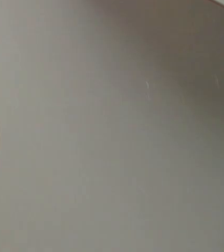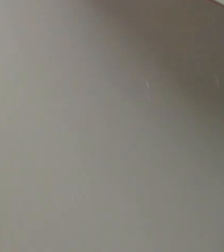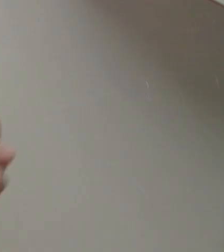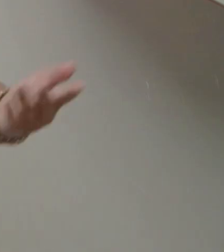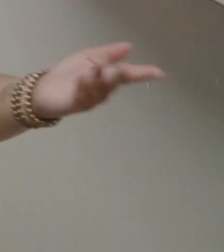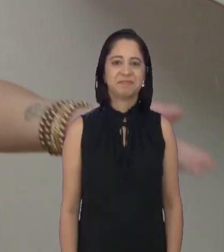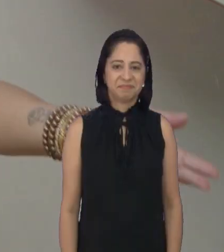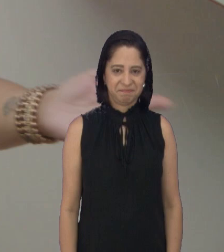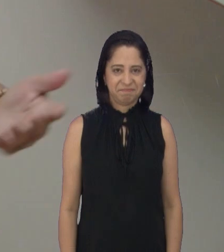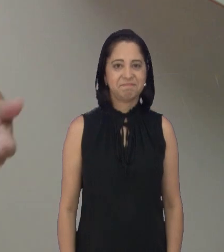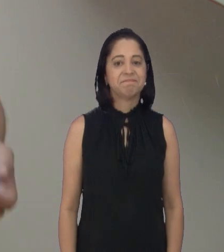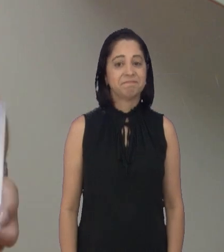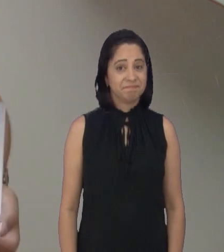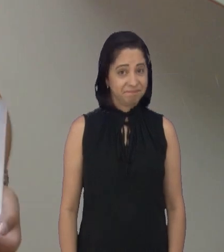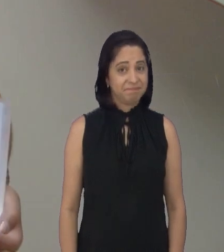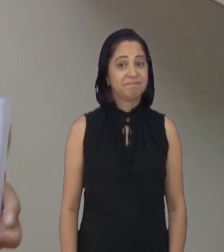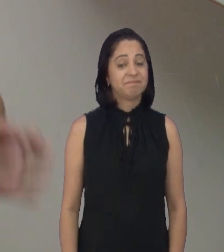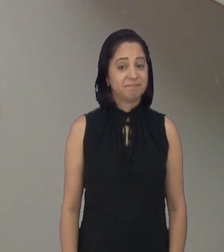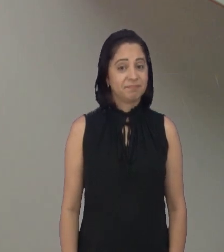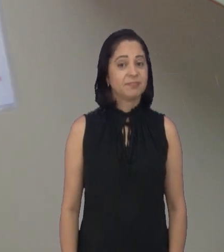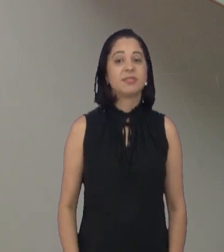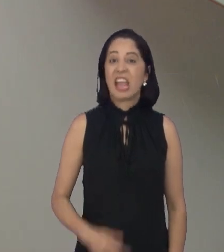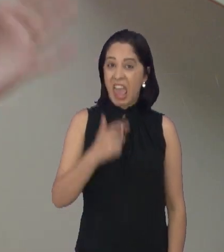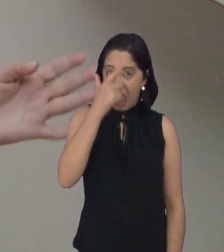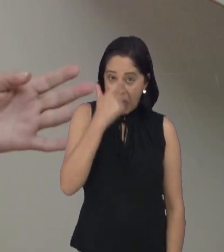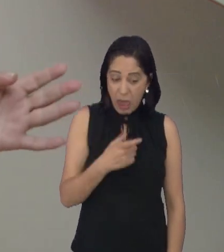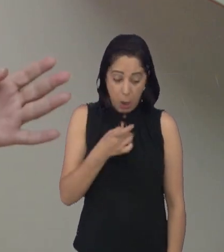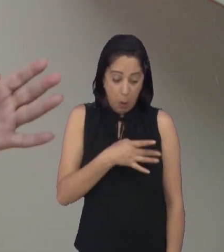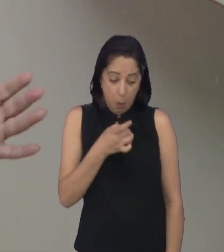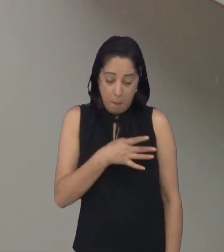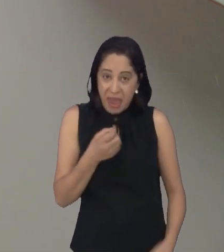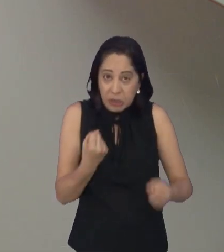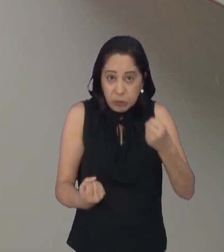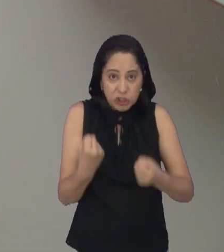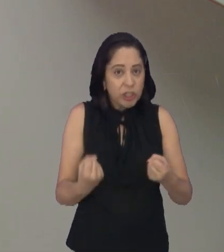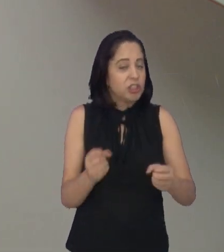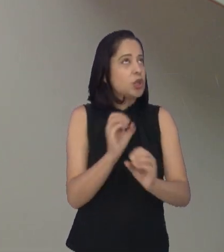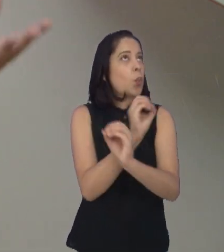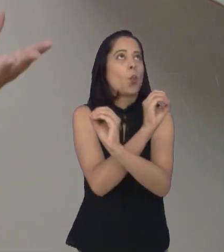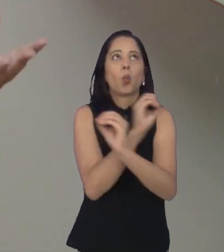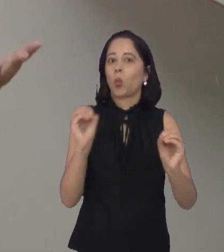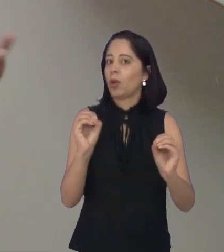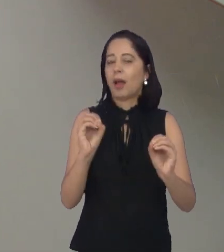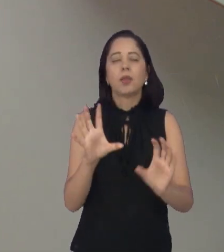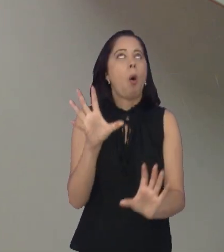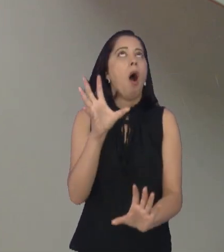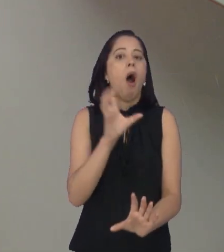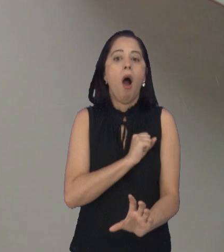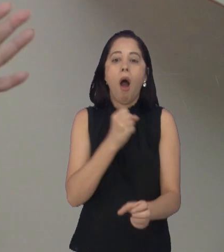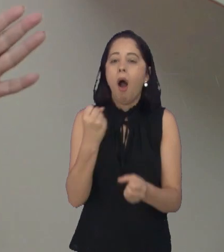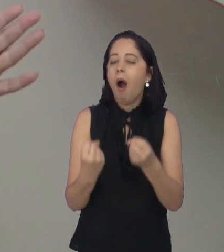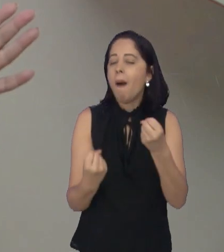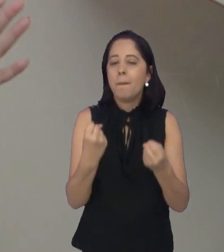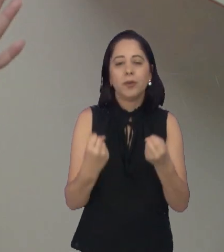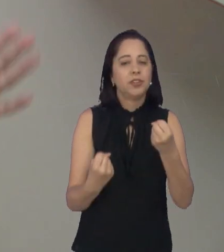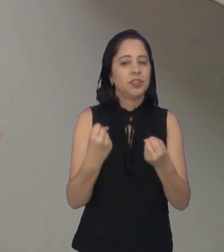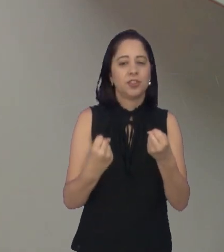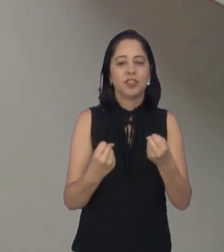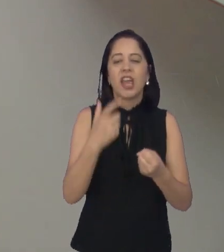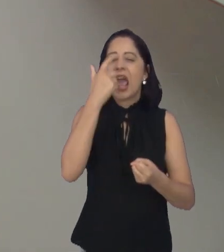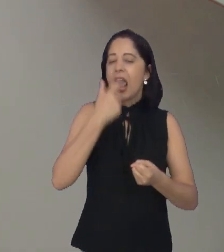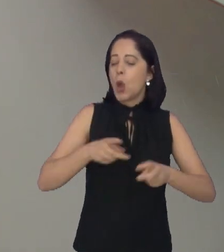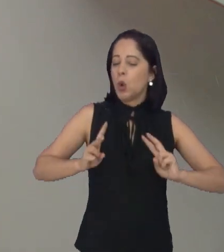Olha, respondendo a pergunta da Vanessa, não, eu não tenho medo de dirigir, eu amo dirigir. Aliás, eu sou sempre a motorista